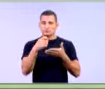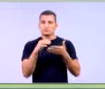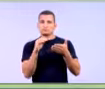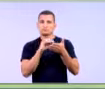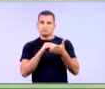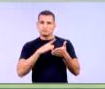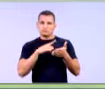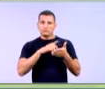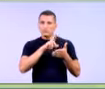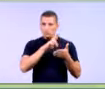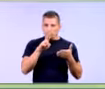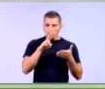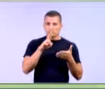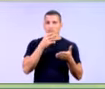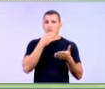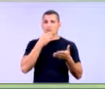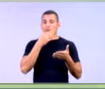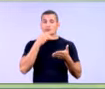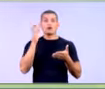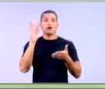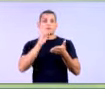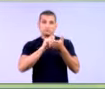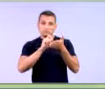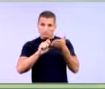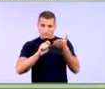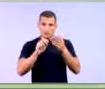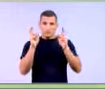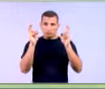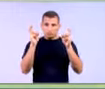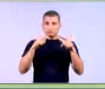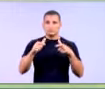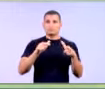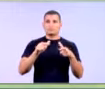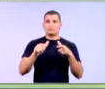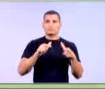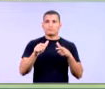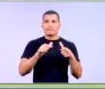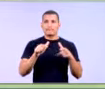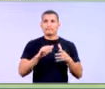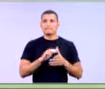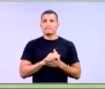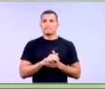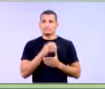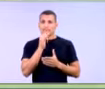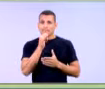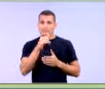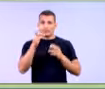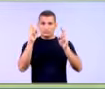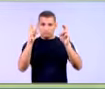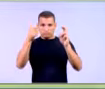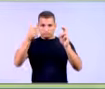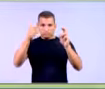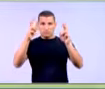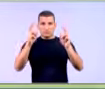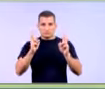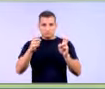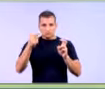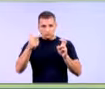autor, o título do trabalho. Se tiver subtítulo, você também